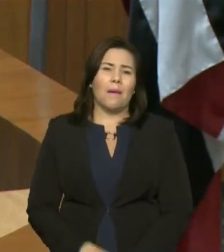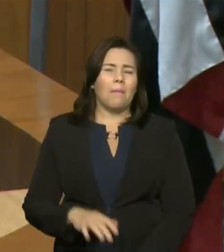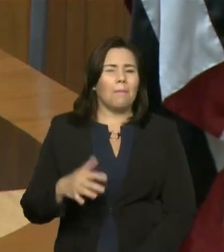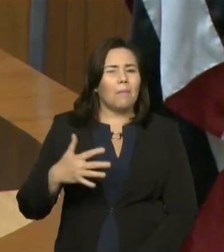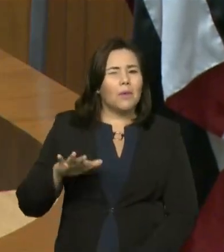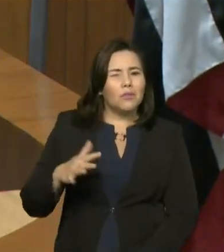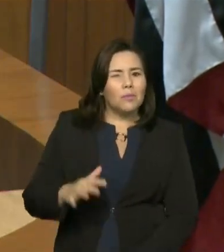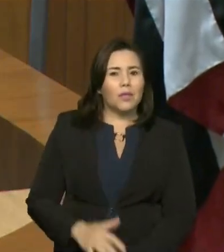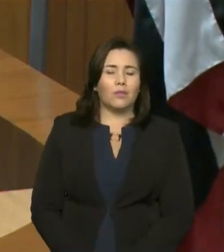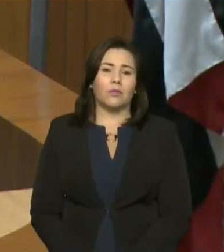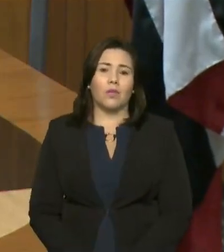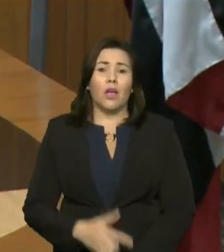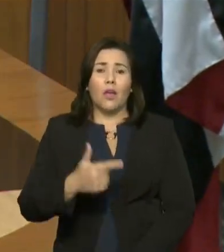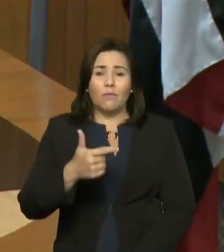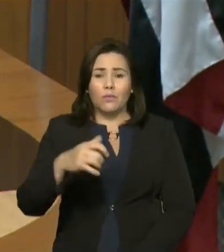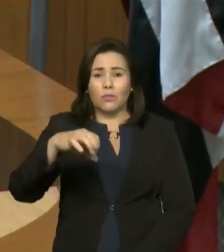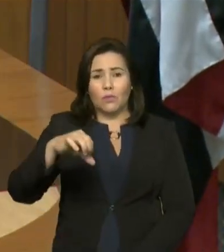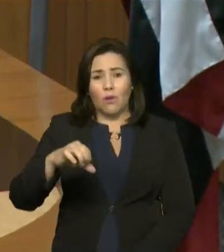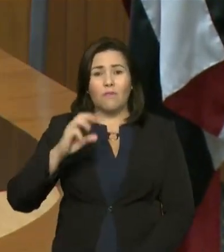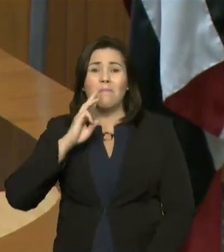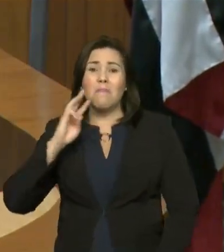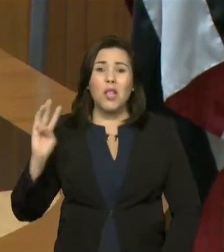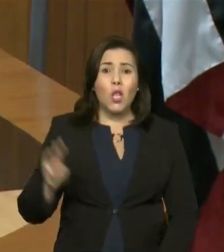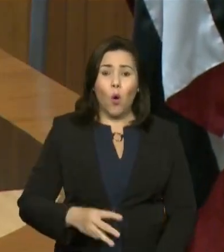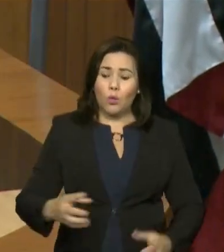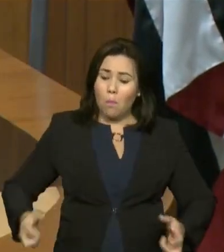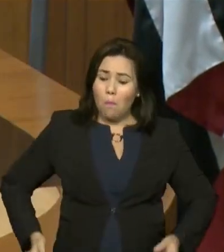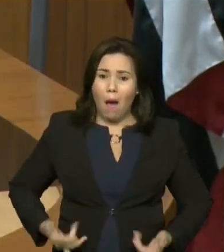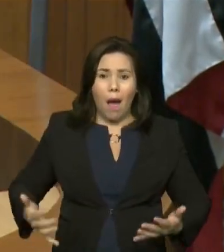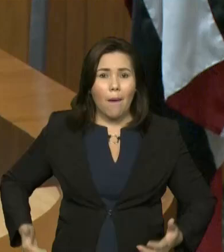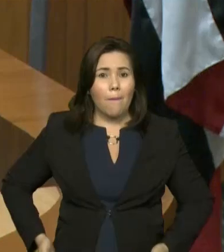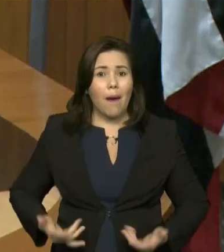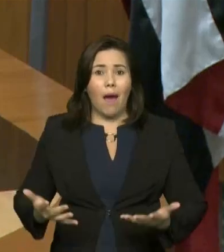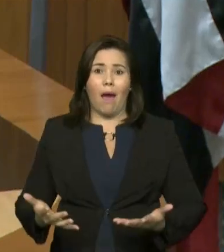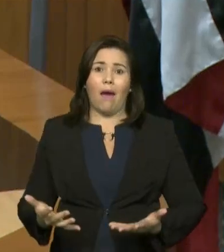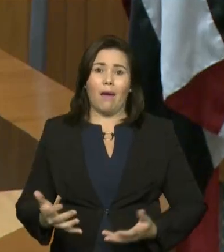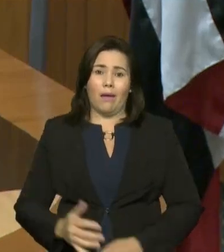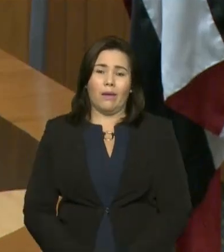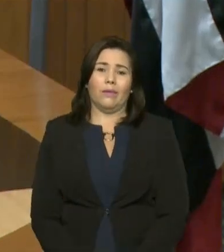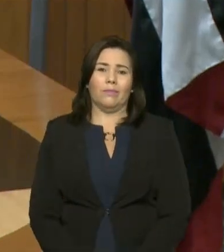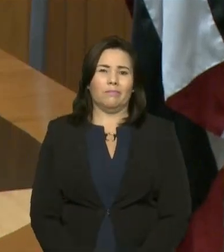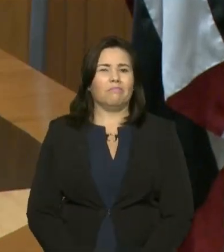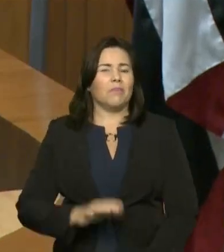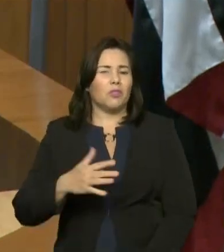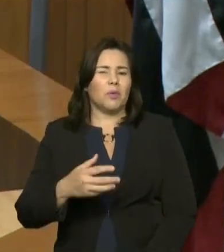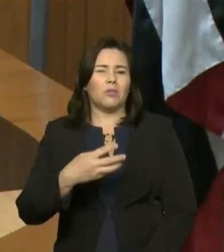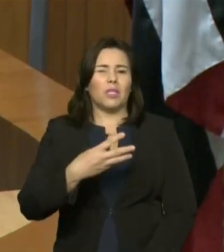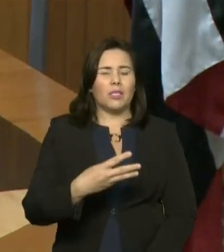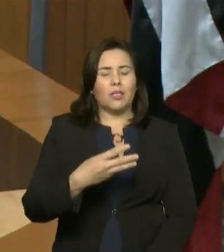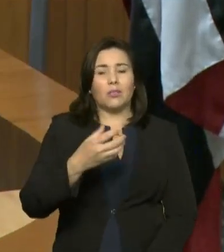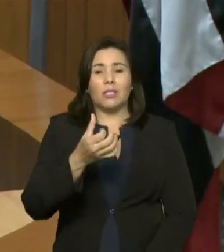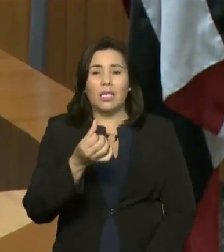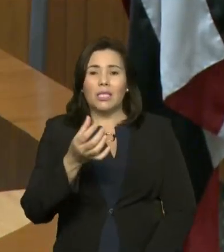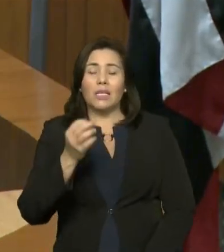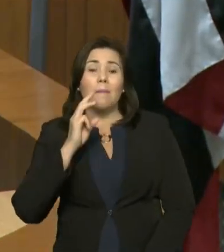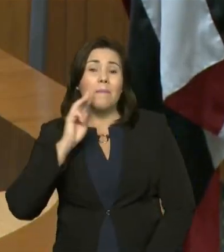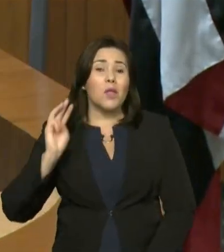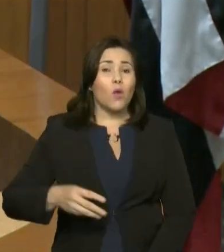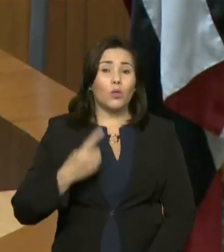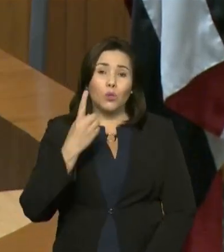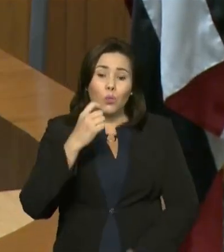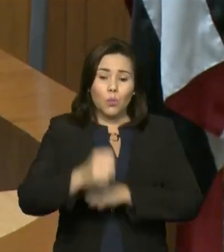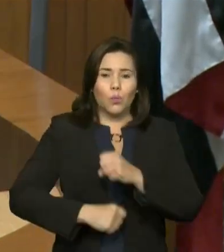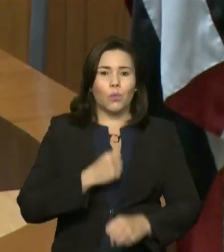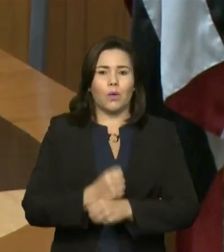com 29 milhões por mês de restaurante popular, 360 milhões mais ou menos por ano,